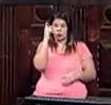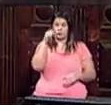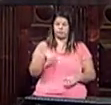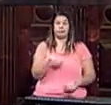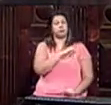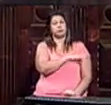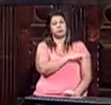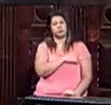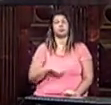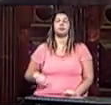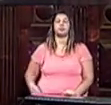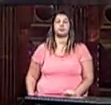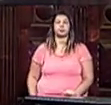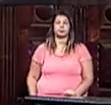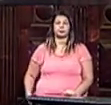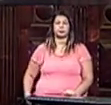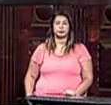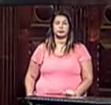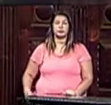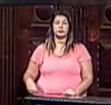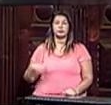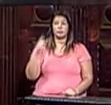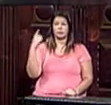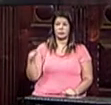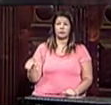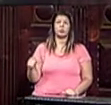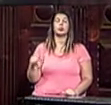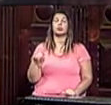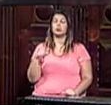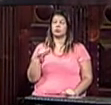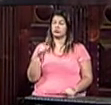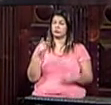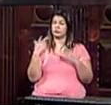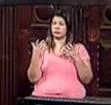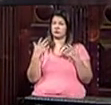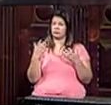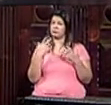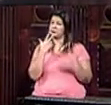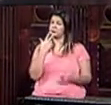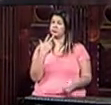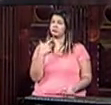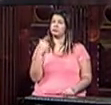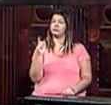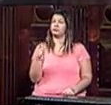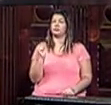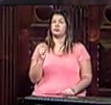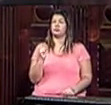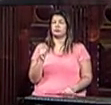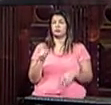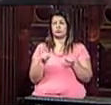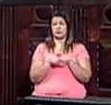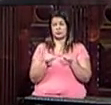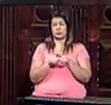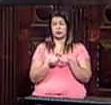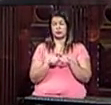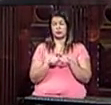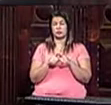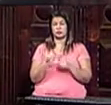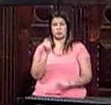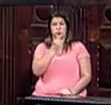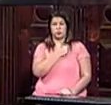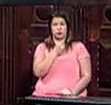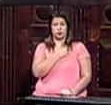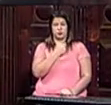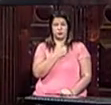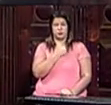para o Estado do Rio de Janeiro. Uma outra questão que queremos dizer foi a respeito do número